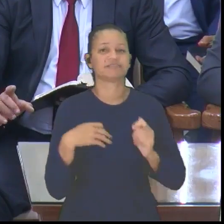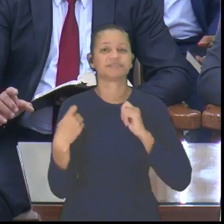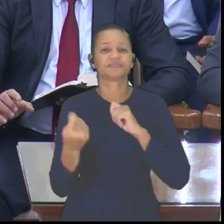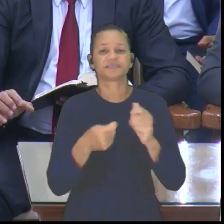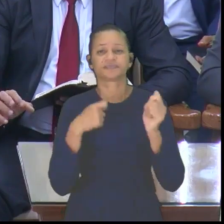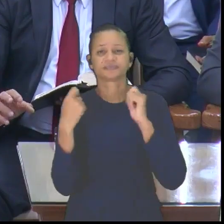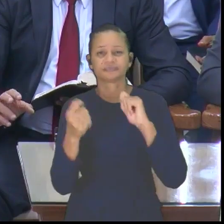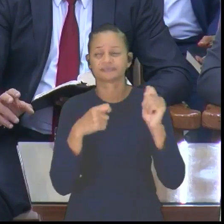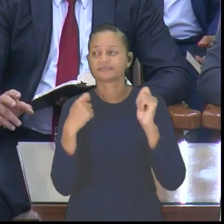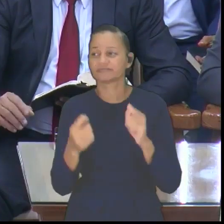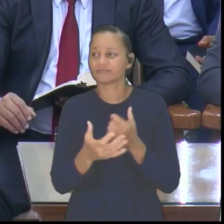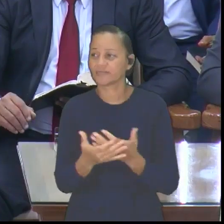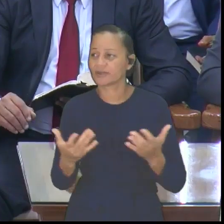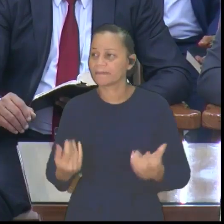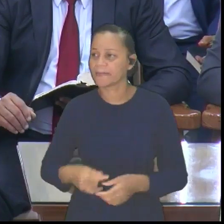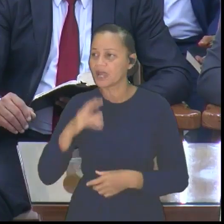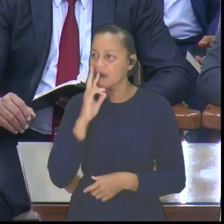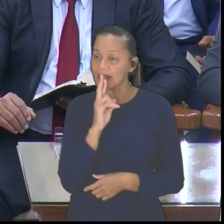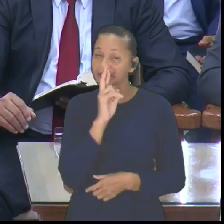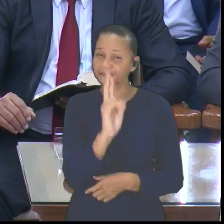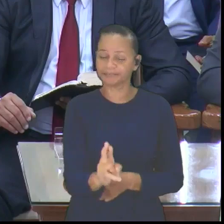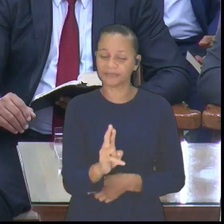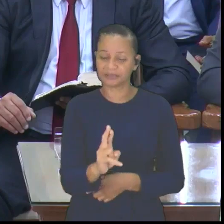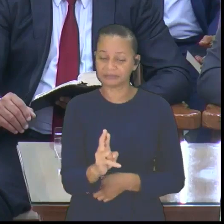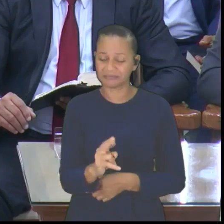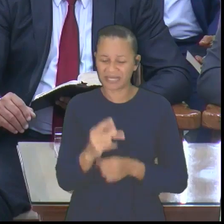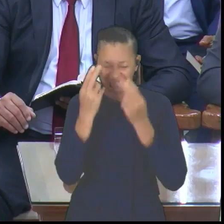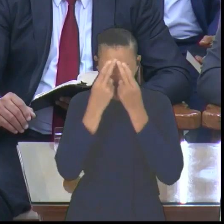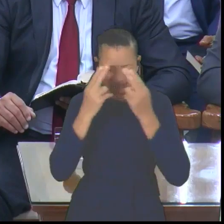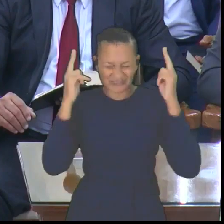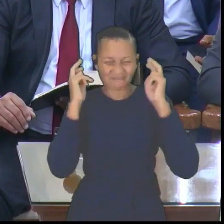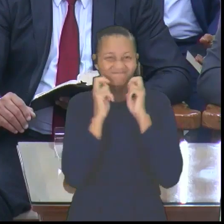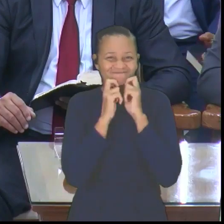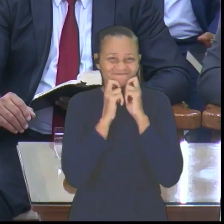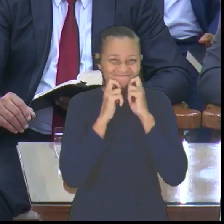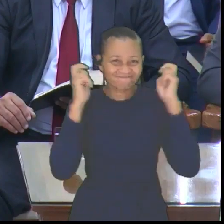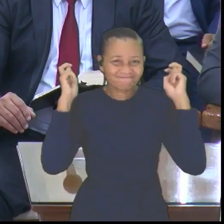Aleluia. Para dar uma resposta à igreja e para envergonhar Herodes.